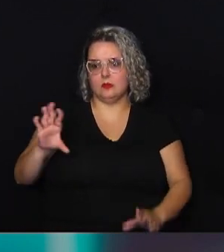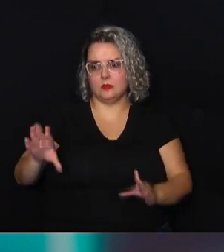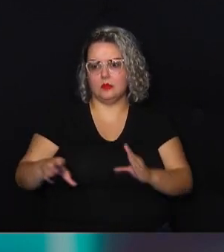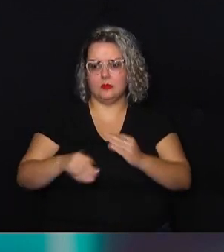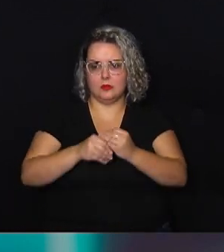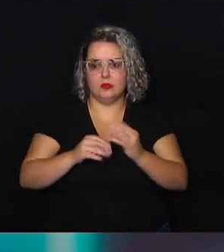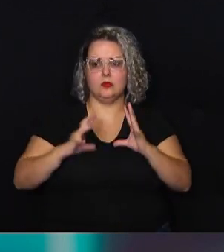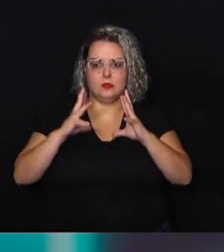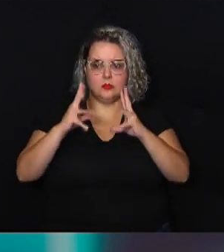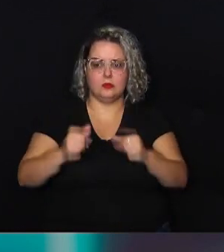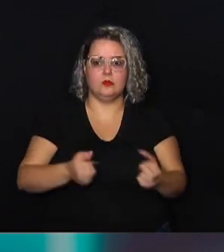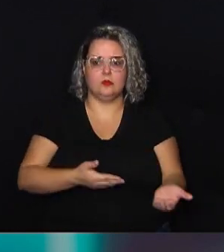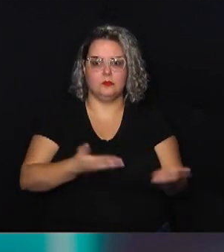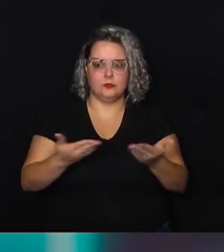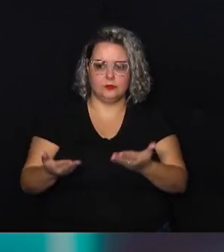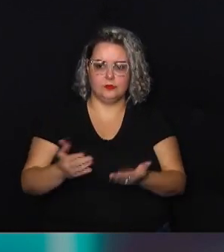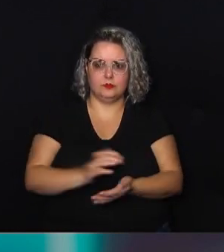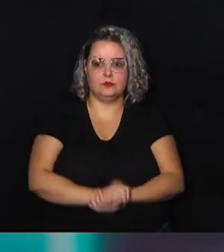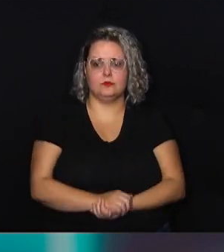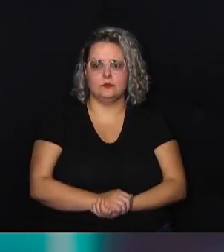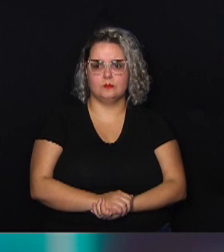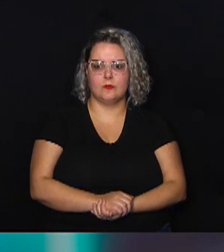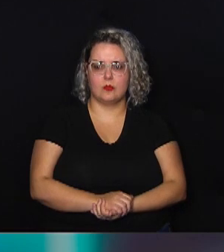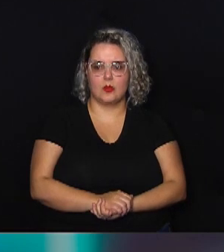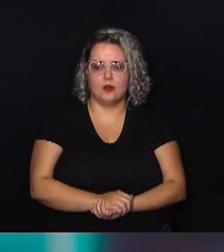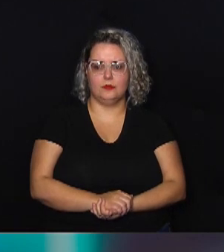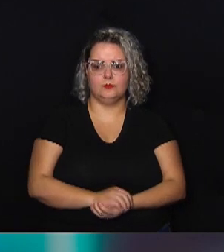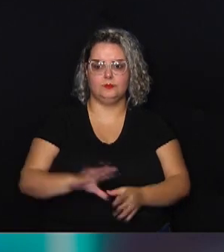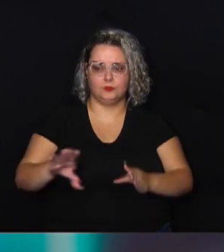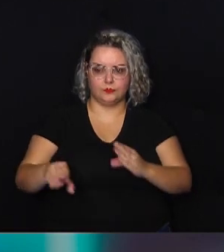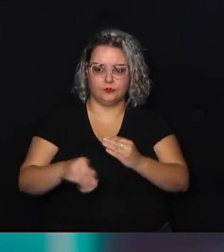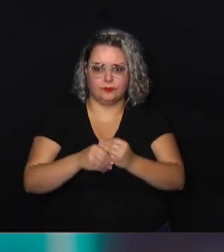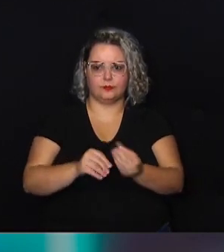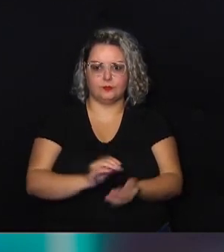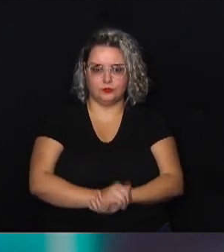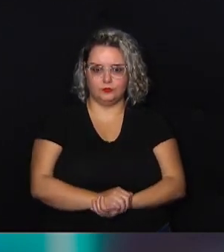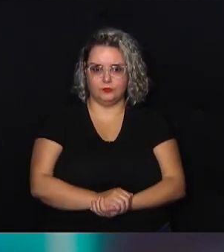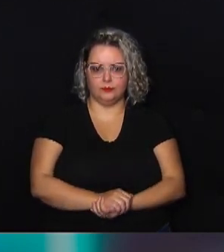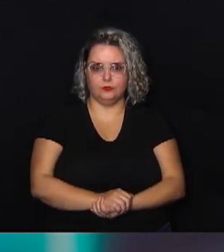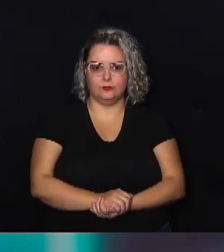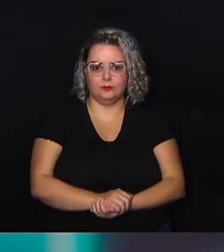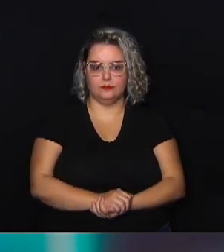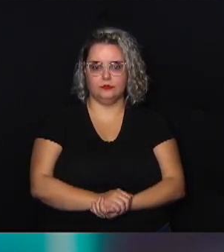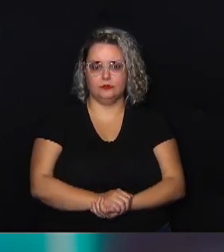para apresentar, para poder complementar, então.